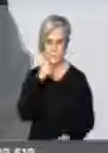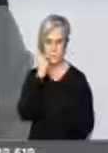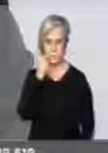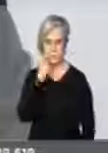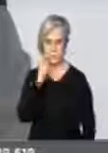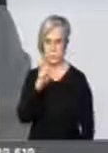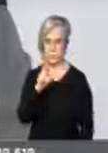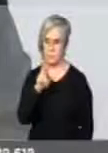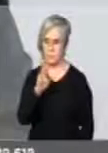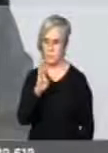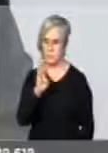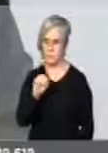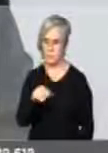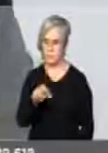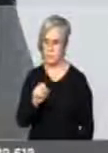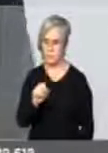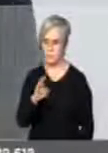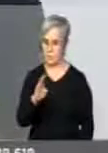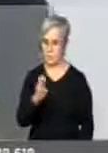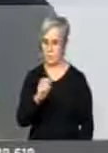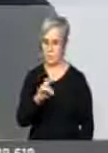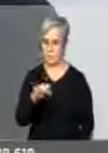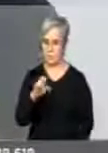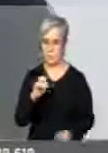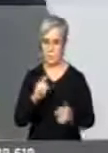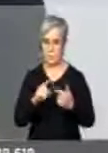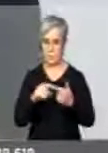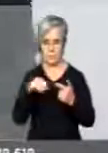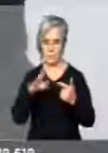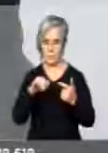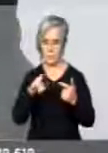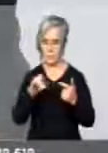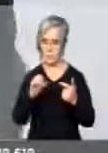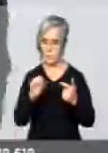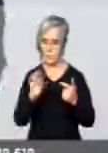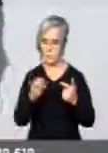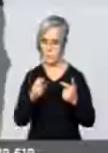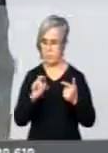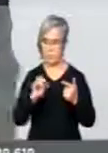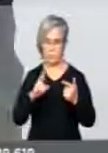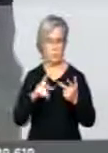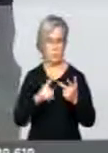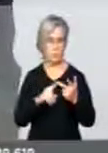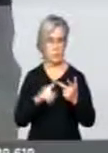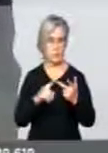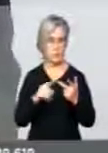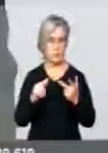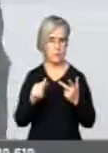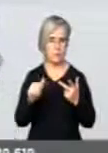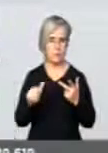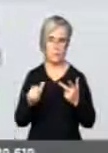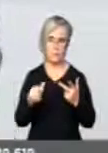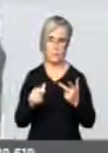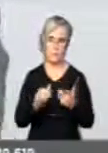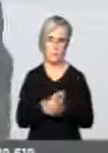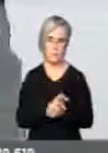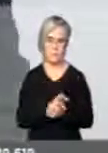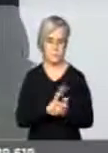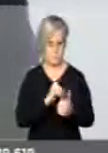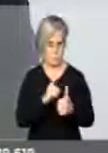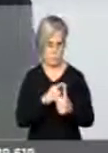Bueno primeiro, depois Meditame e Domingos Sávio. Deputado Rui Bueno, por favor. Senhor presidente, acrescente meu tempo de líder, por favor. Pois não. Eu tenho aqui algumas